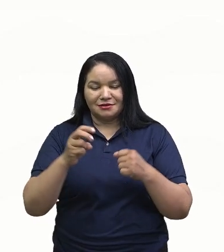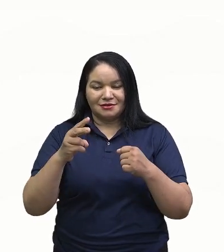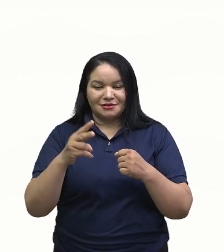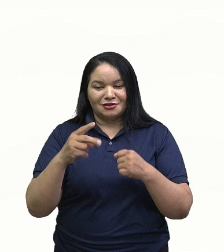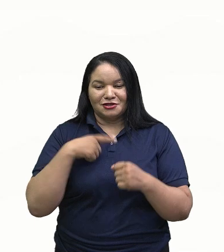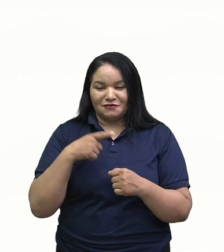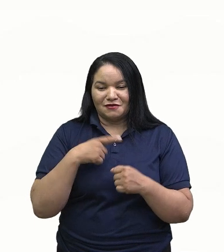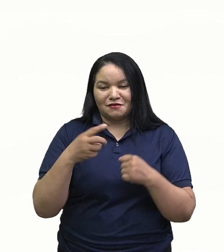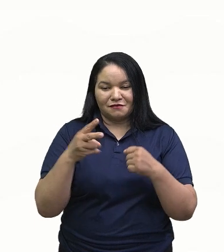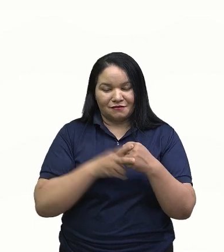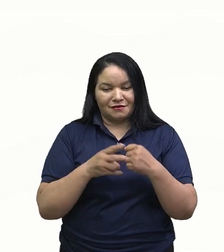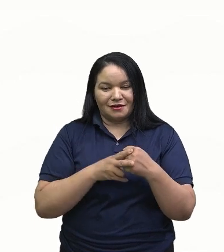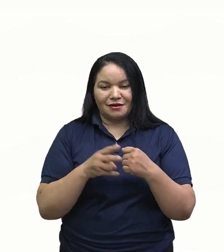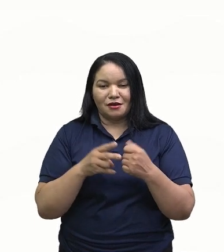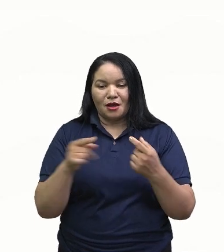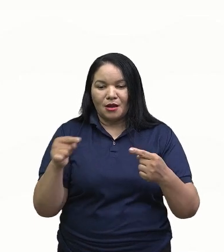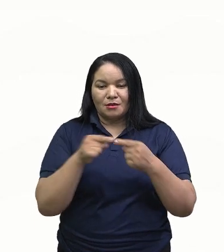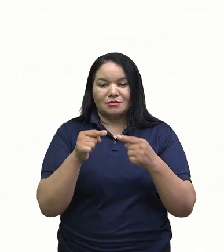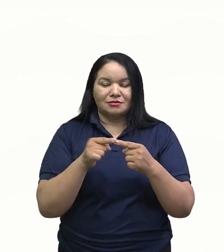preposição a.